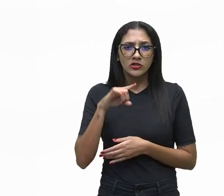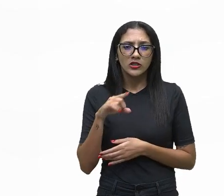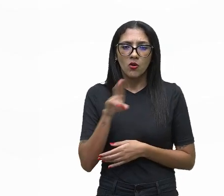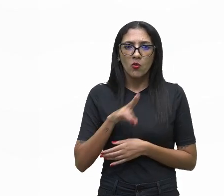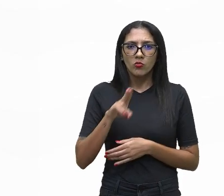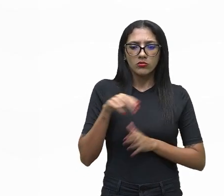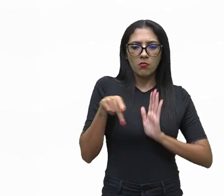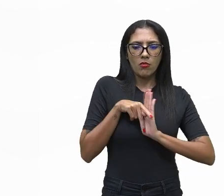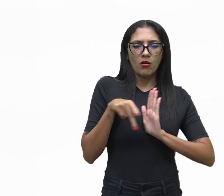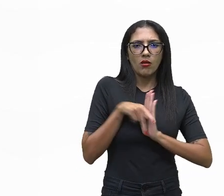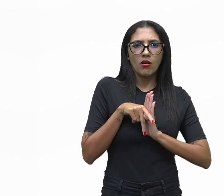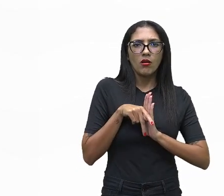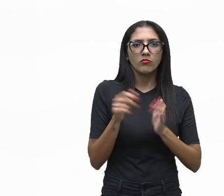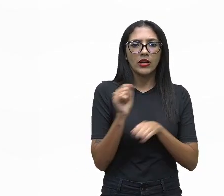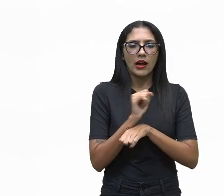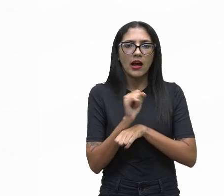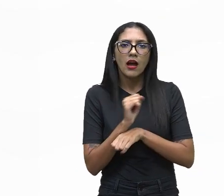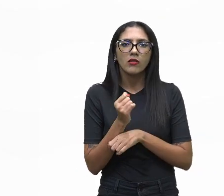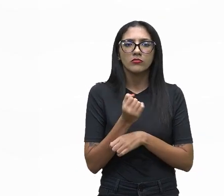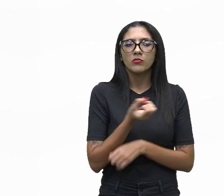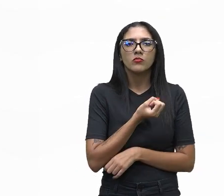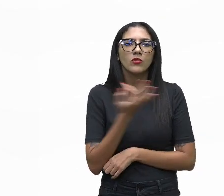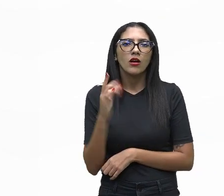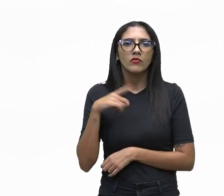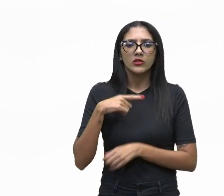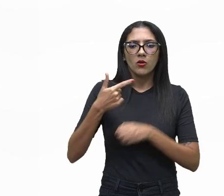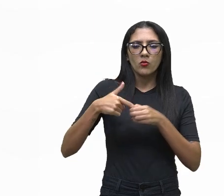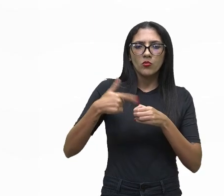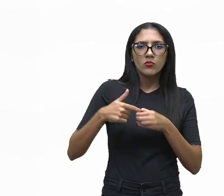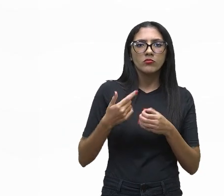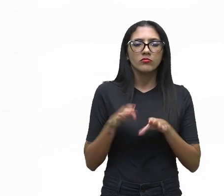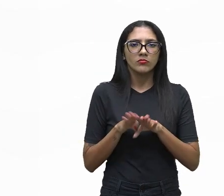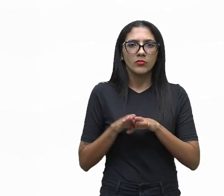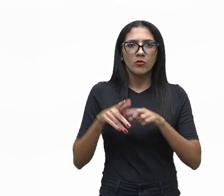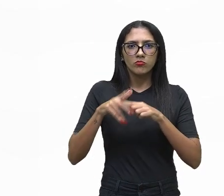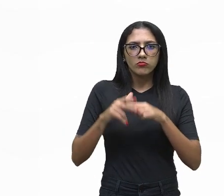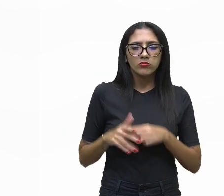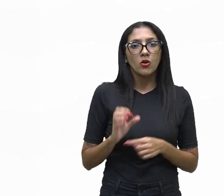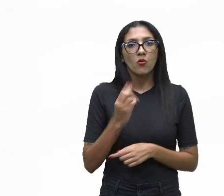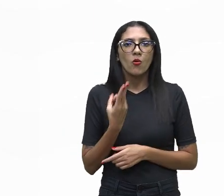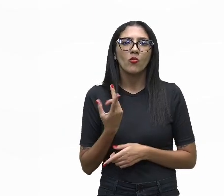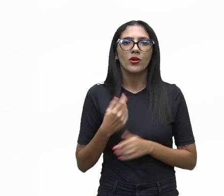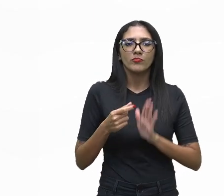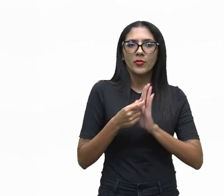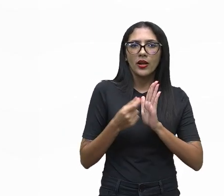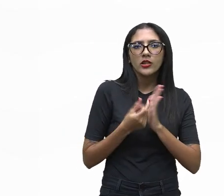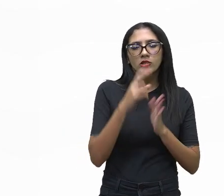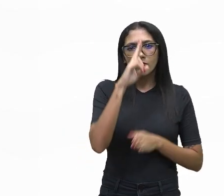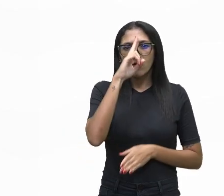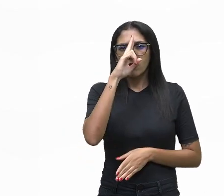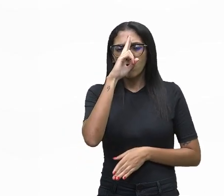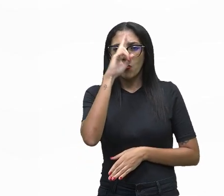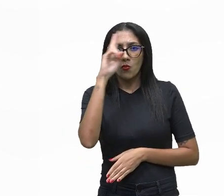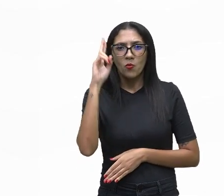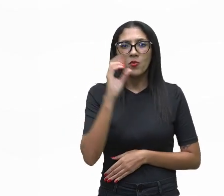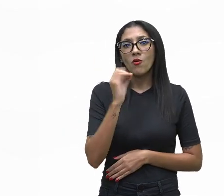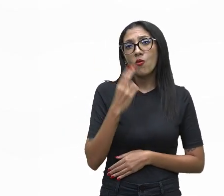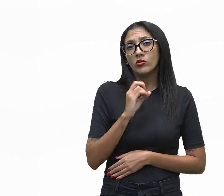próprio veículo, gasto com combustível, com manutenção, se você usa aplicativo, se você paga